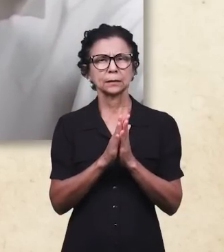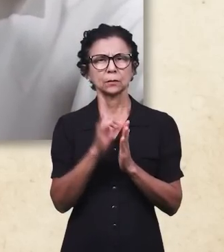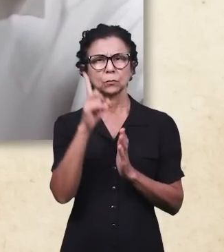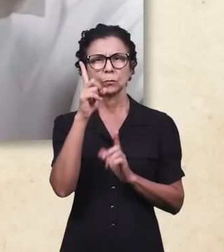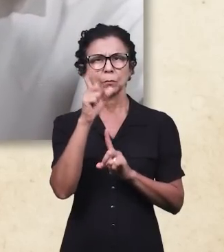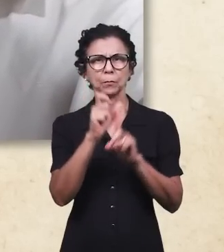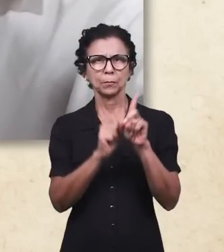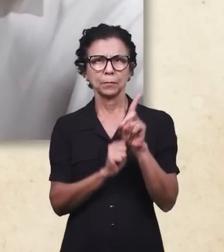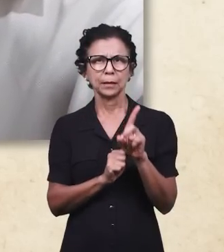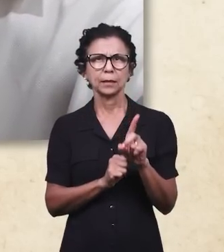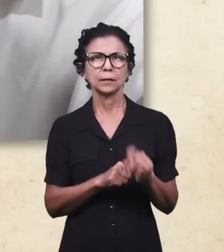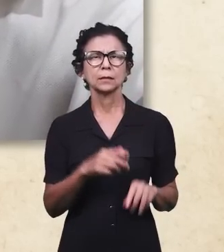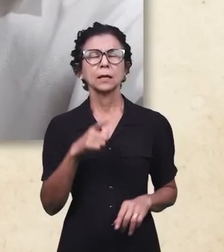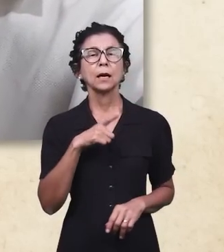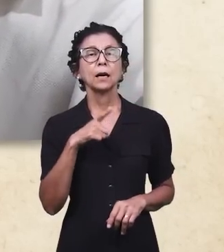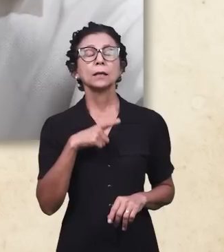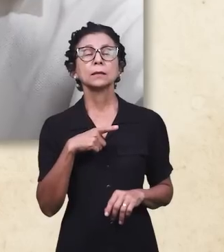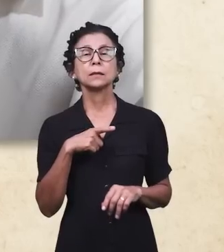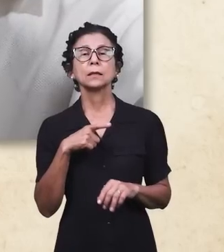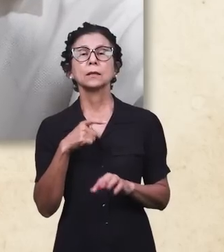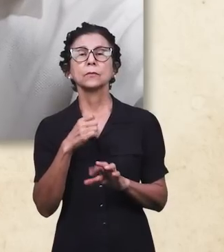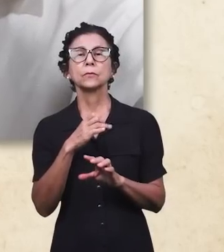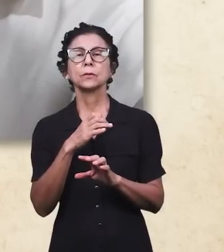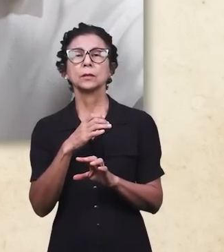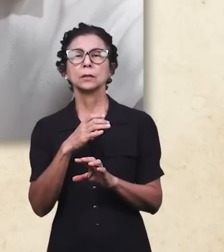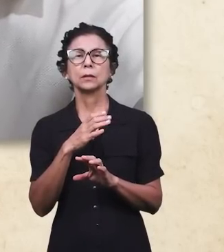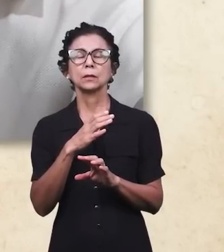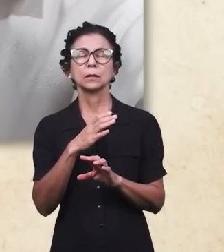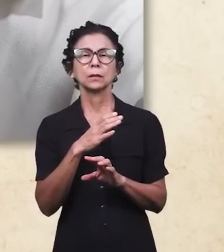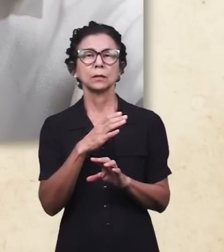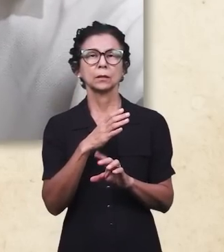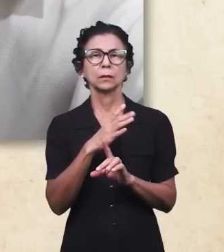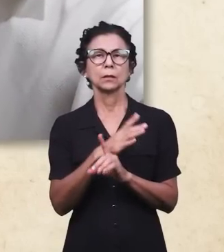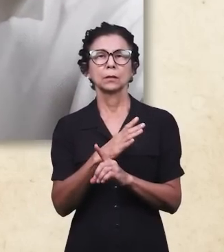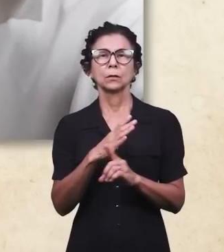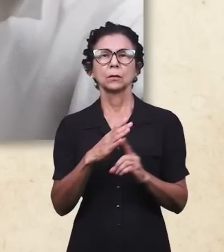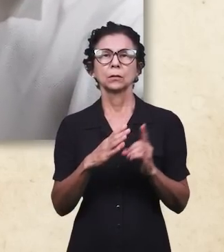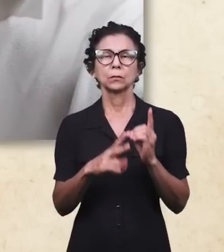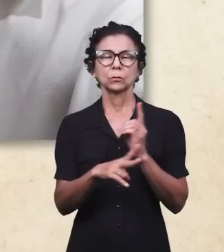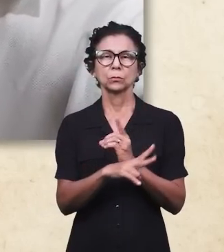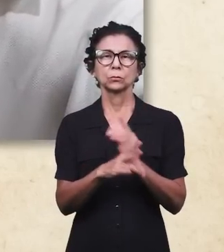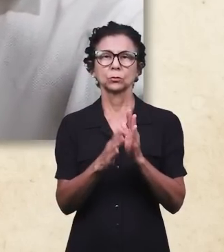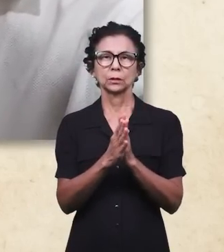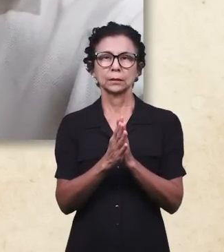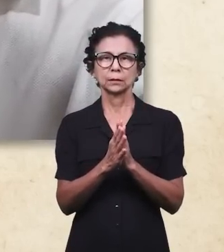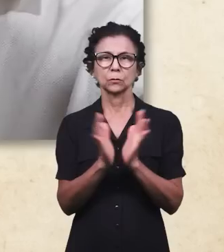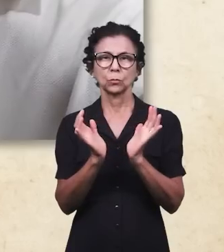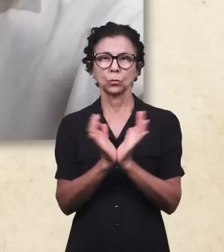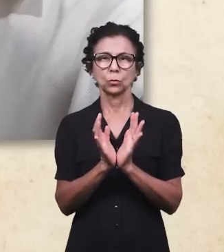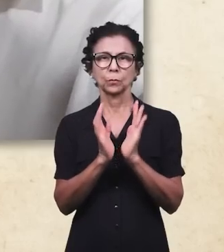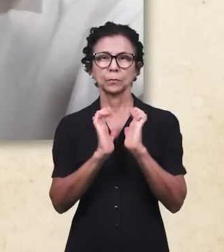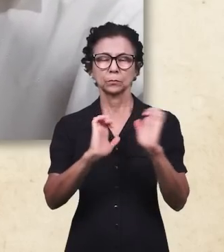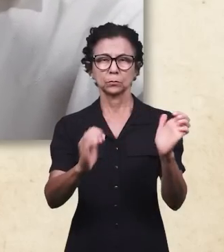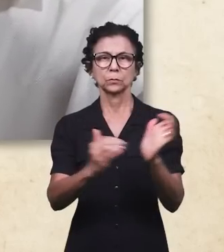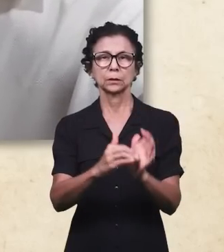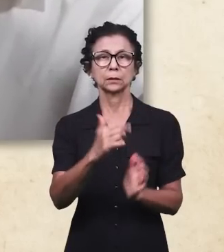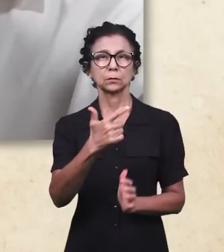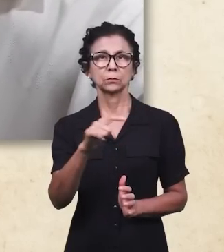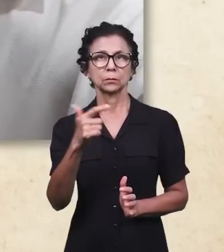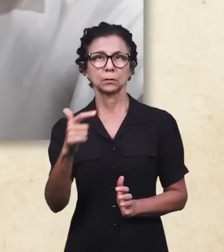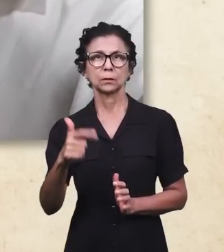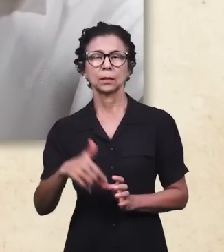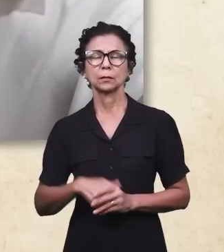uma vigília do Evangelho Sem Fronteiras, onde foi um grande banquete espiritual da parte do Senhor. E após